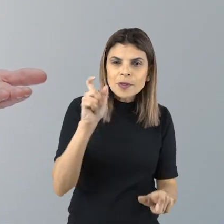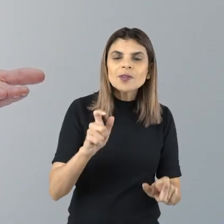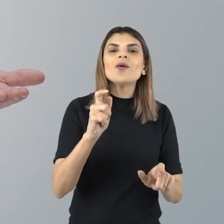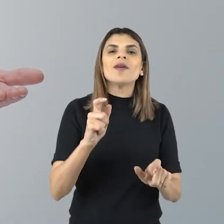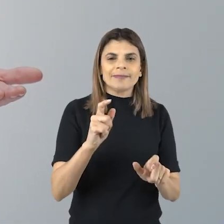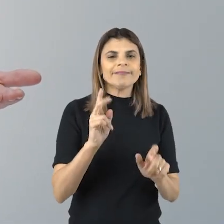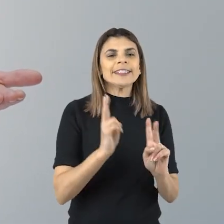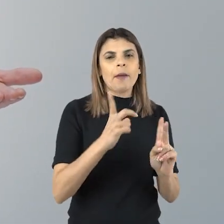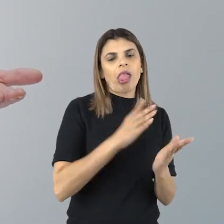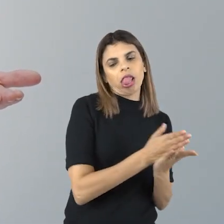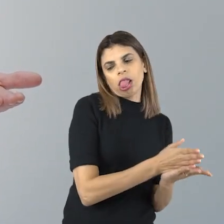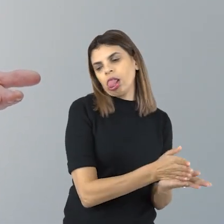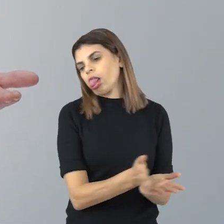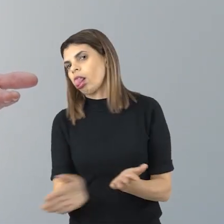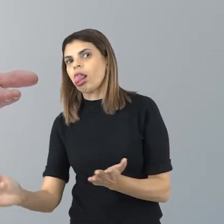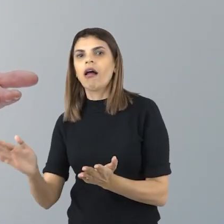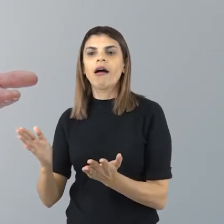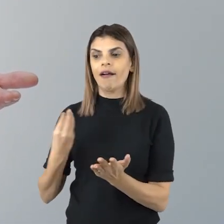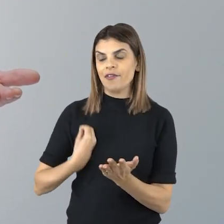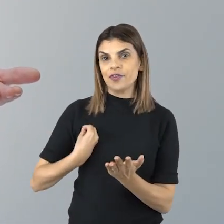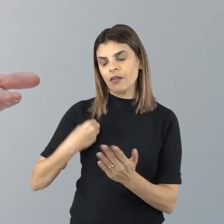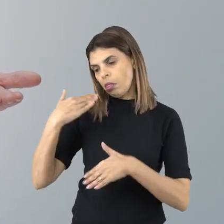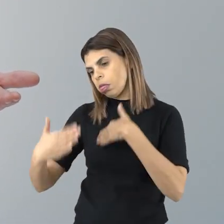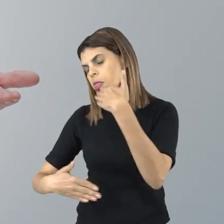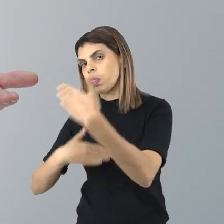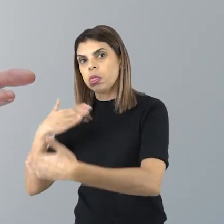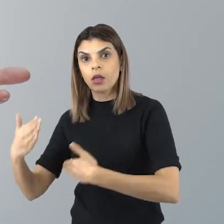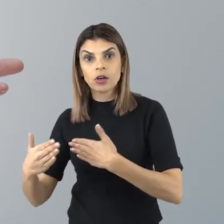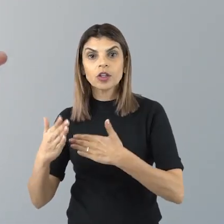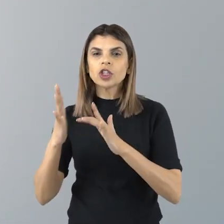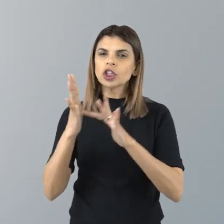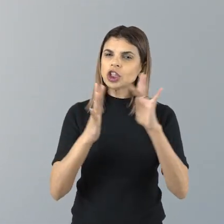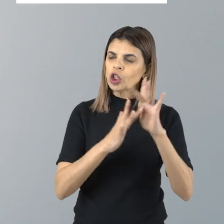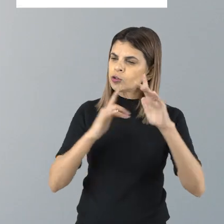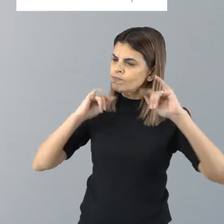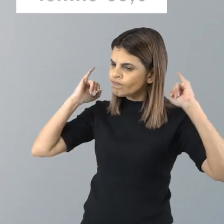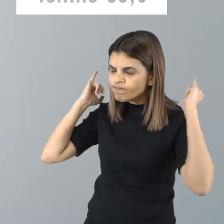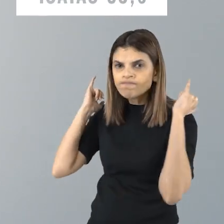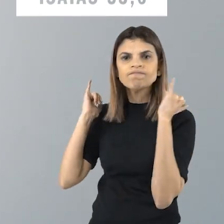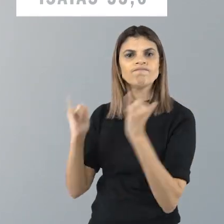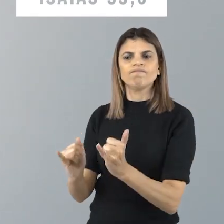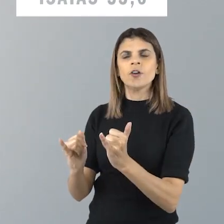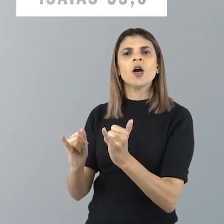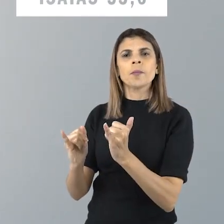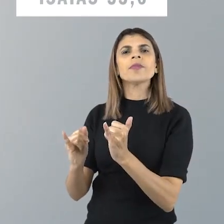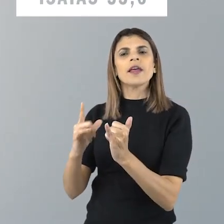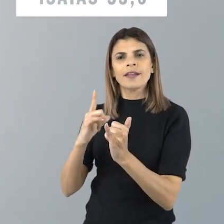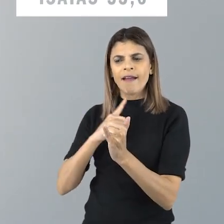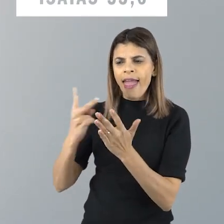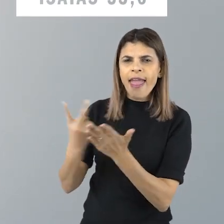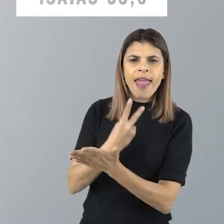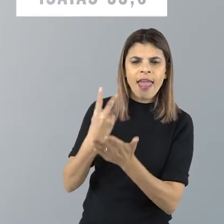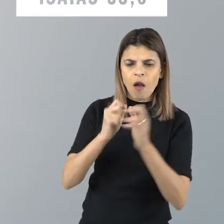nos desviamos. Cada um de nós se voltou para seu próprio caminho." E continua, "E o Senhor fez cair sobre ele, em Jesus,